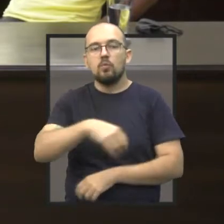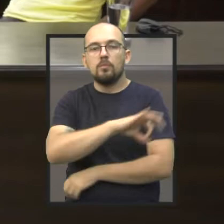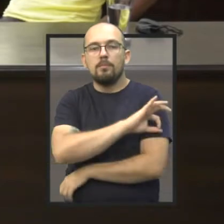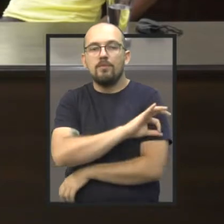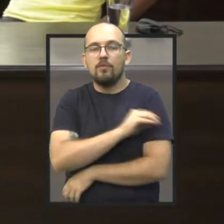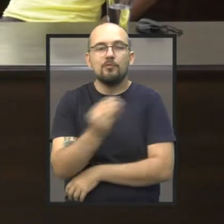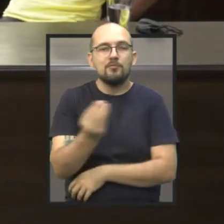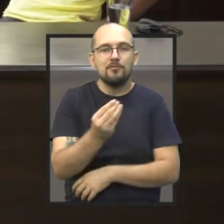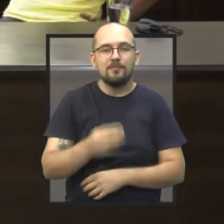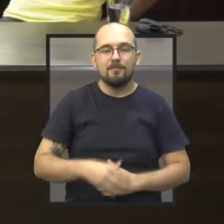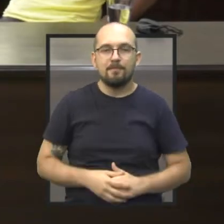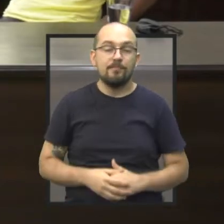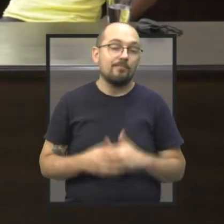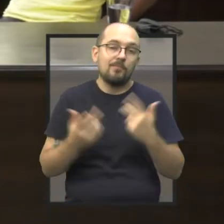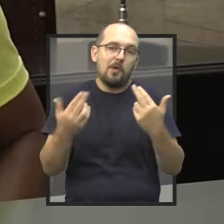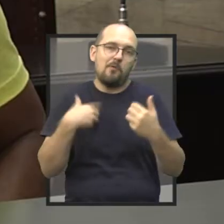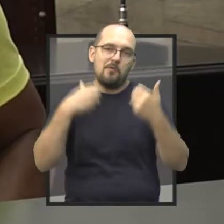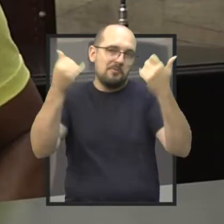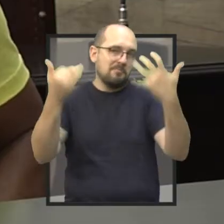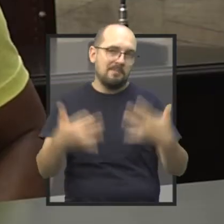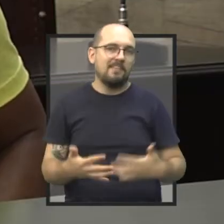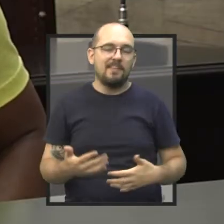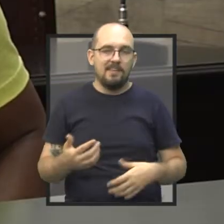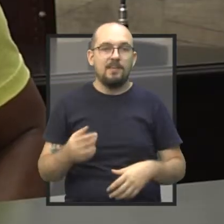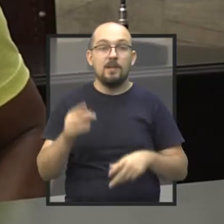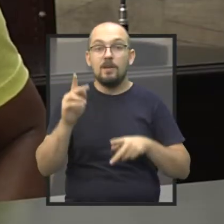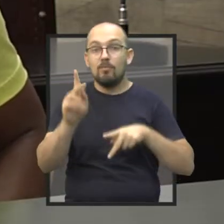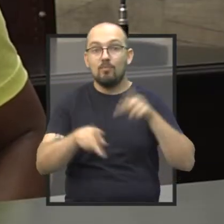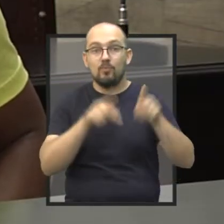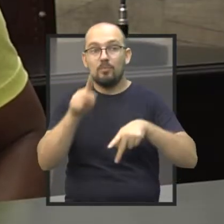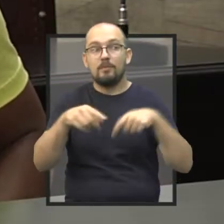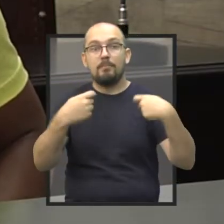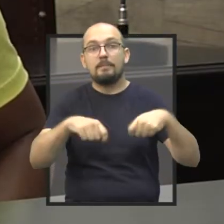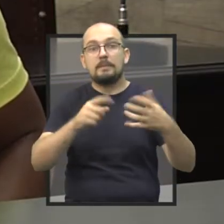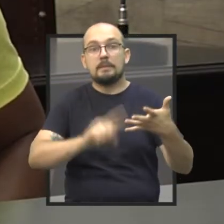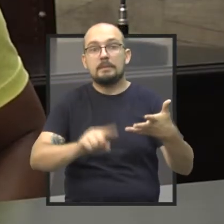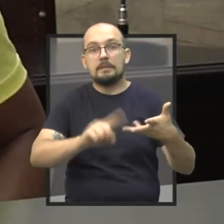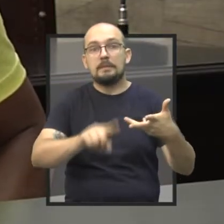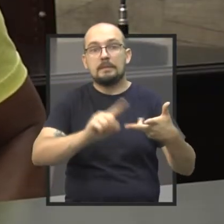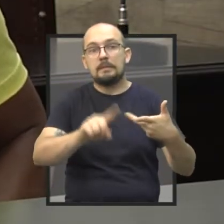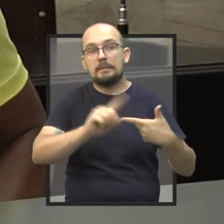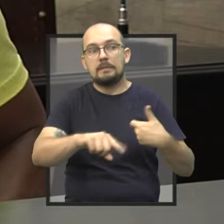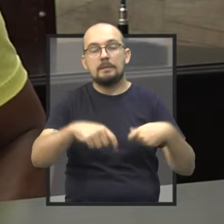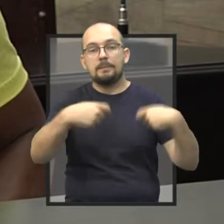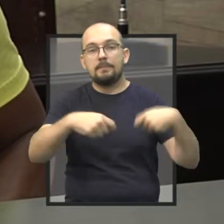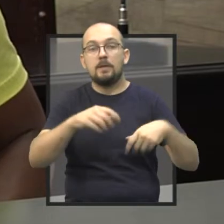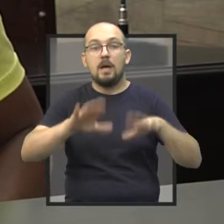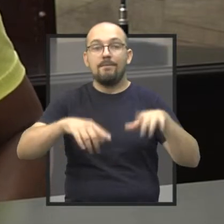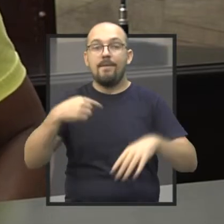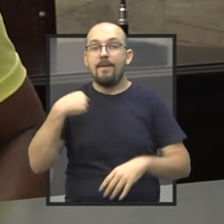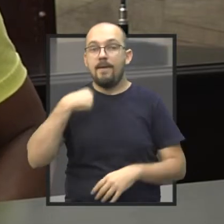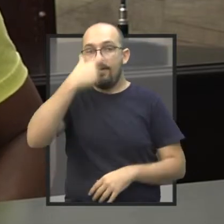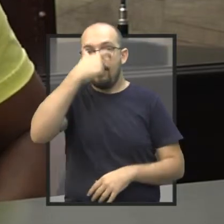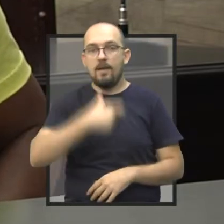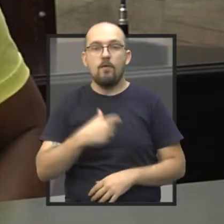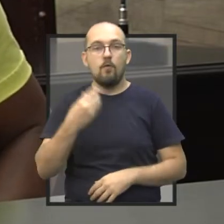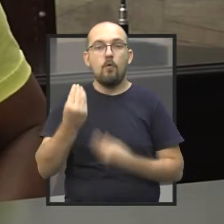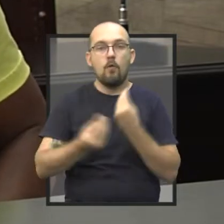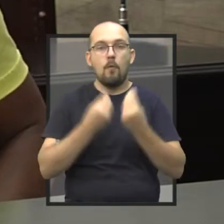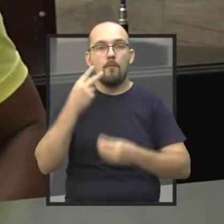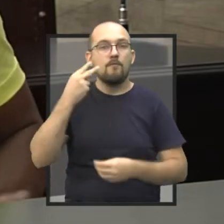subprefeito? Que nem eu estou te falando. A população, às vezes a gente tem demandas, às vezes eu como